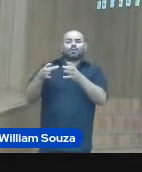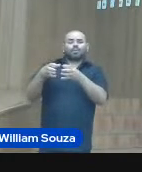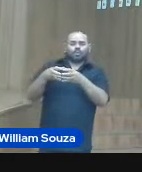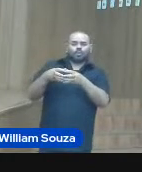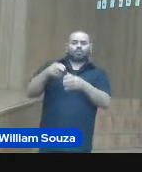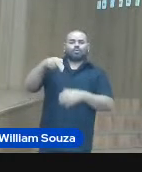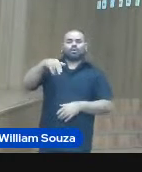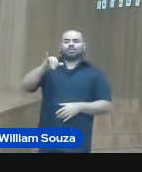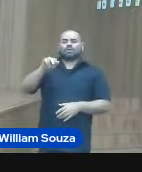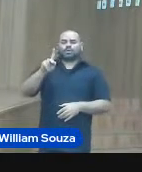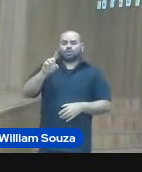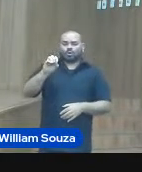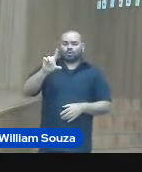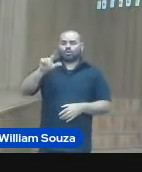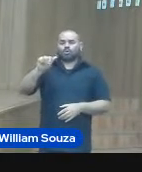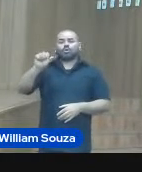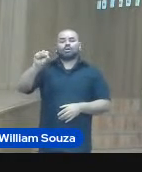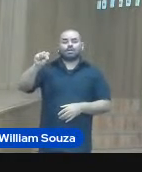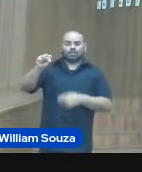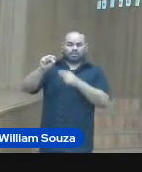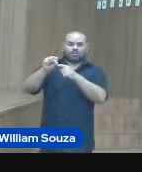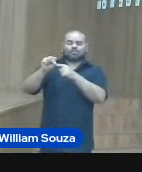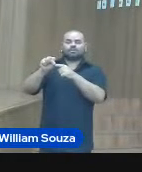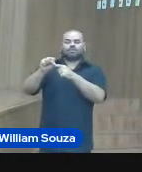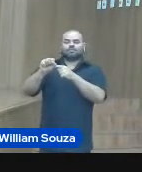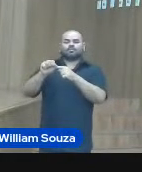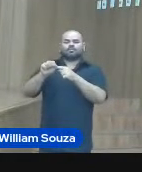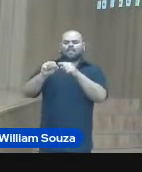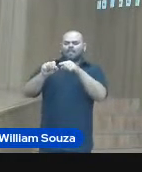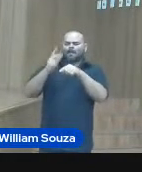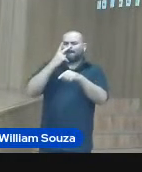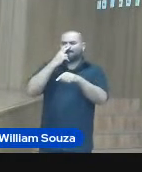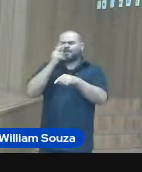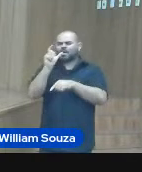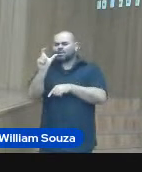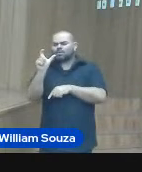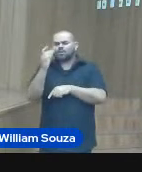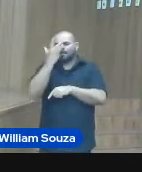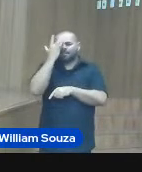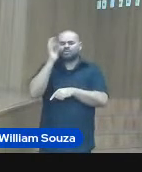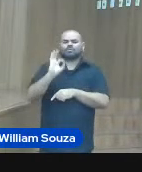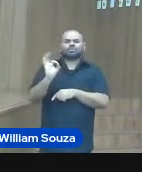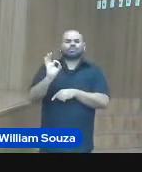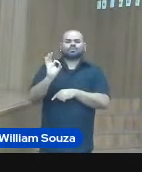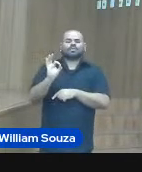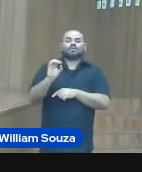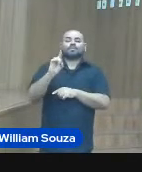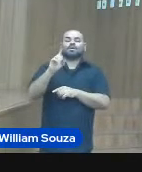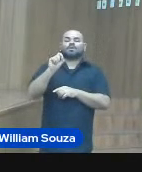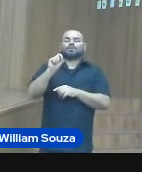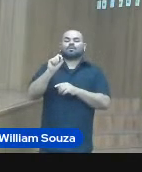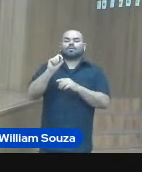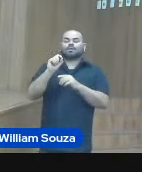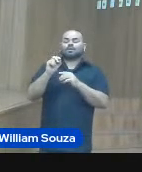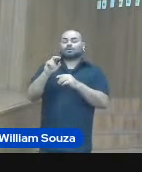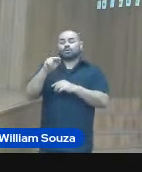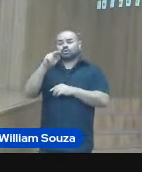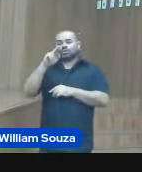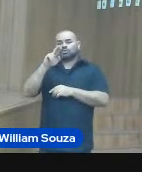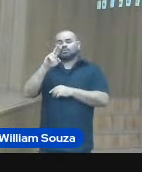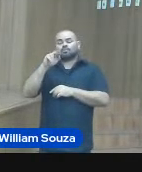nome, parece o nome de uma pessoa, mas foi um nome criado, tipo, de um pseudônimo para um grupo, que